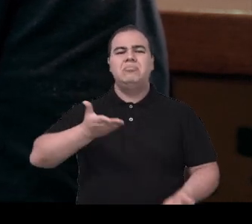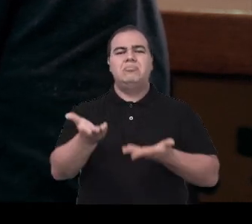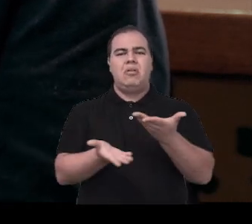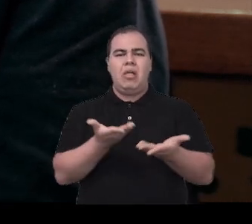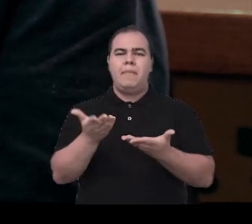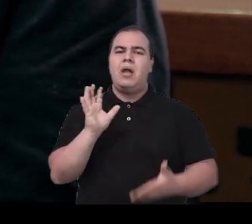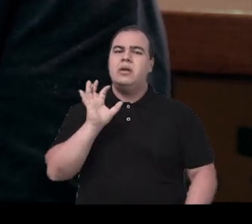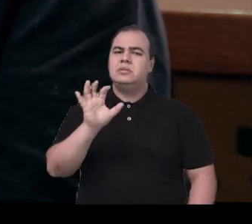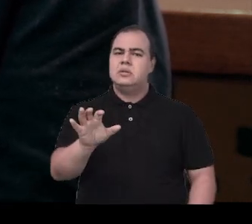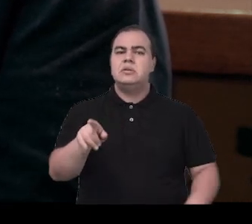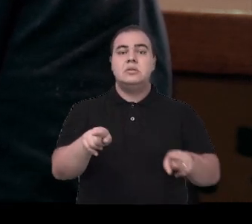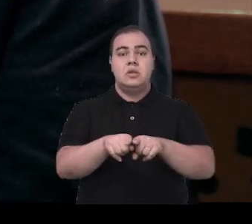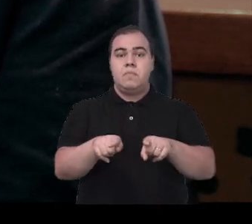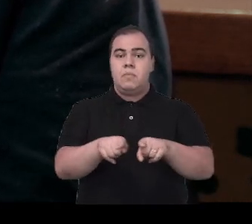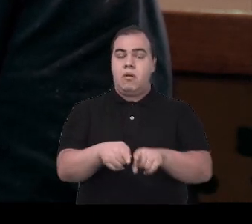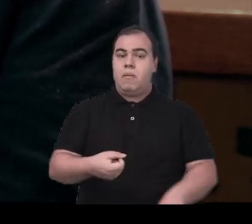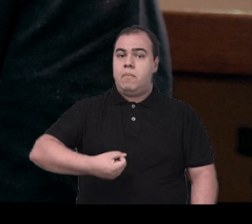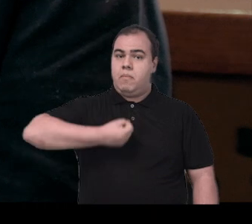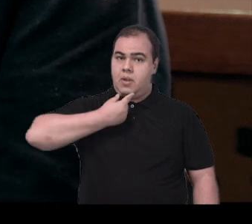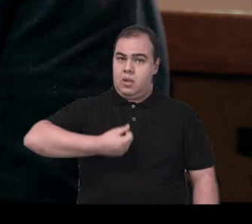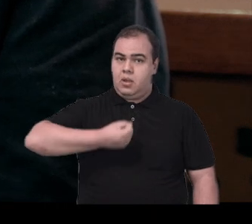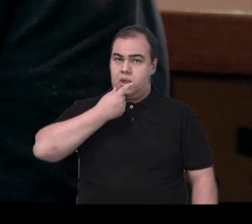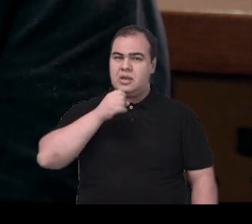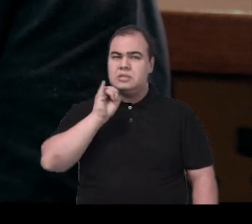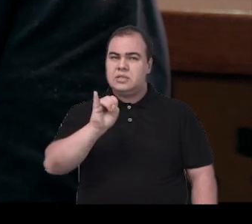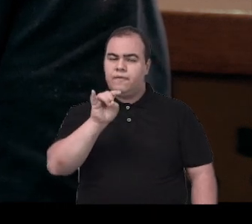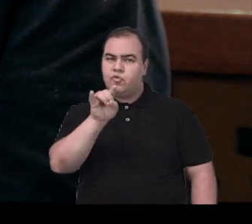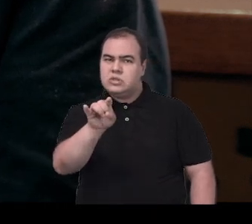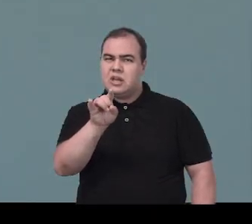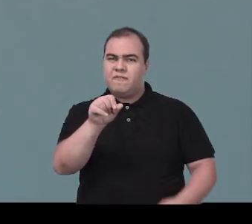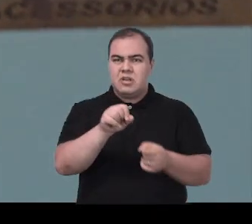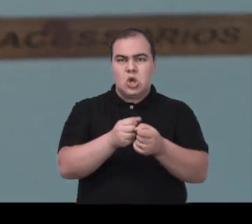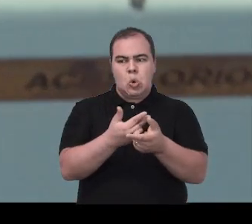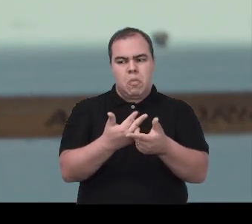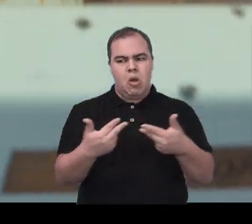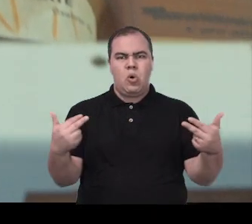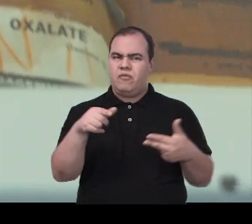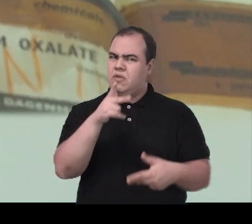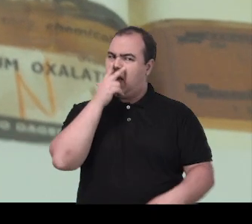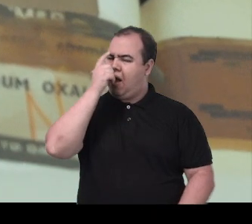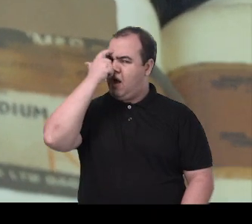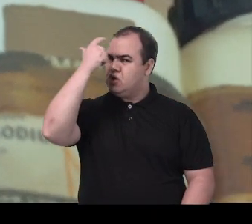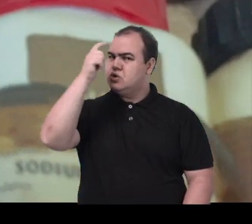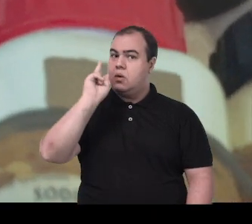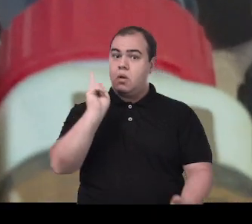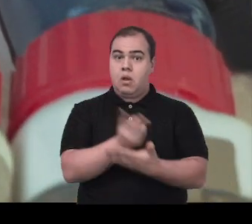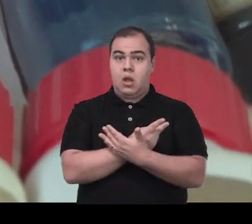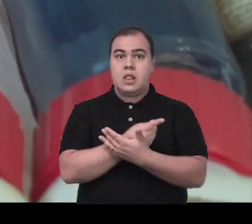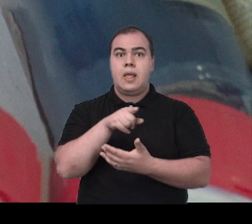tratamento. E quanto às medicações, caso você fazia alguma coisa que eles achassem que estava